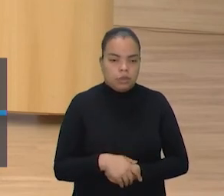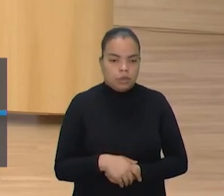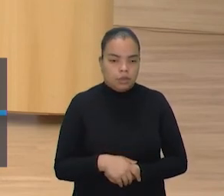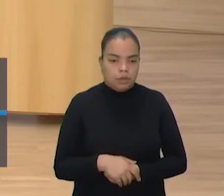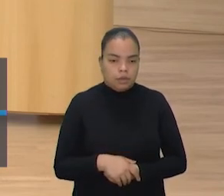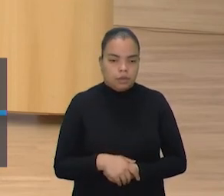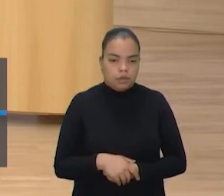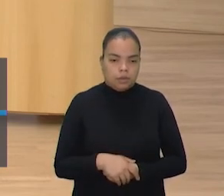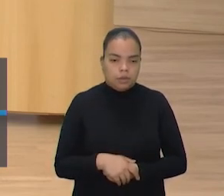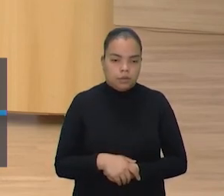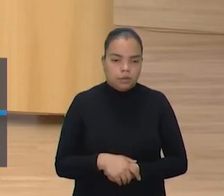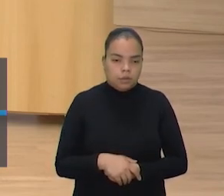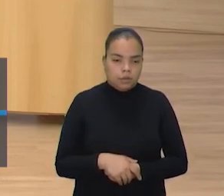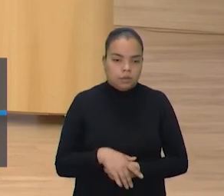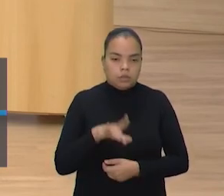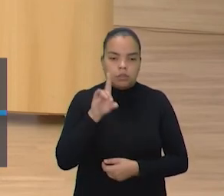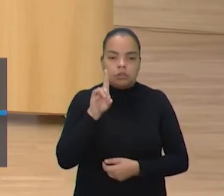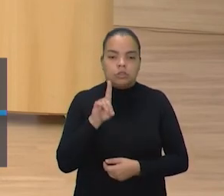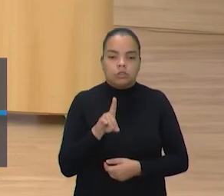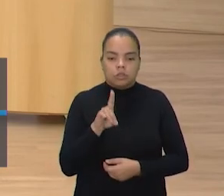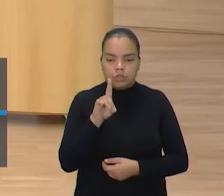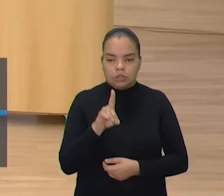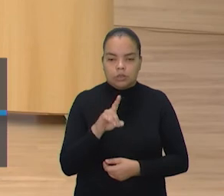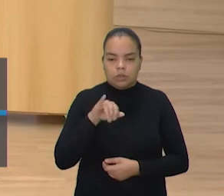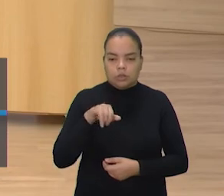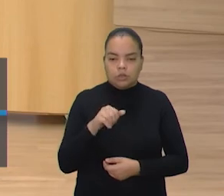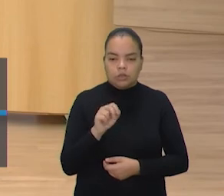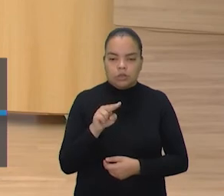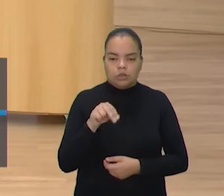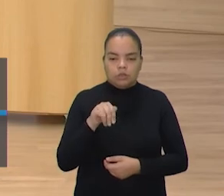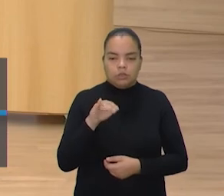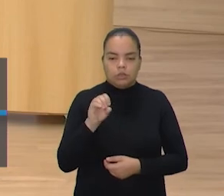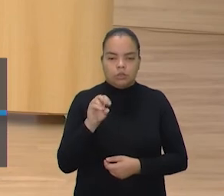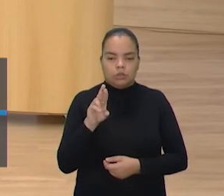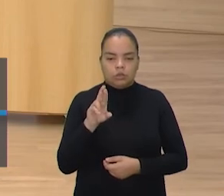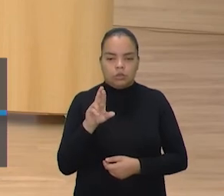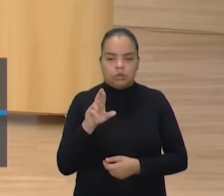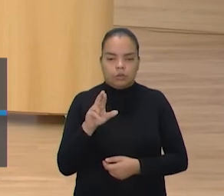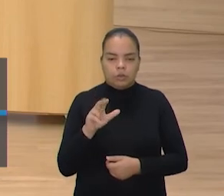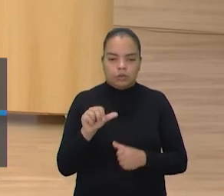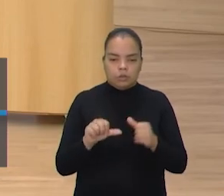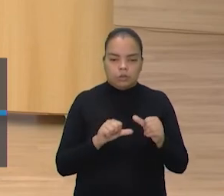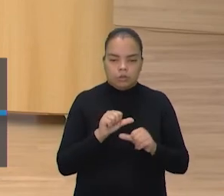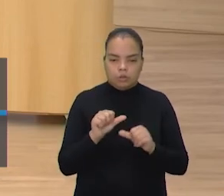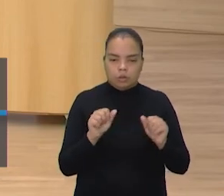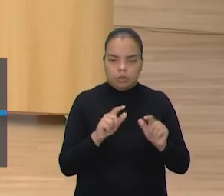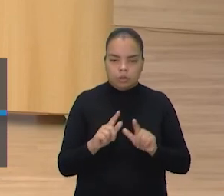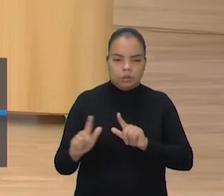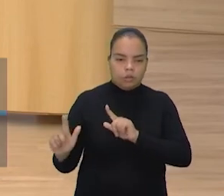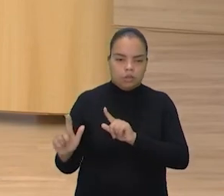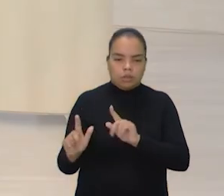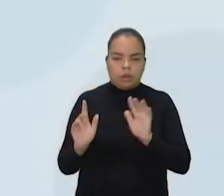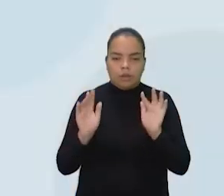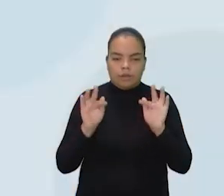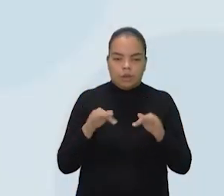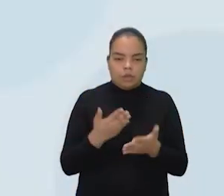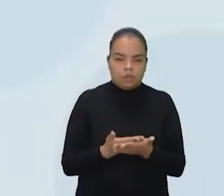slides, nosso diretor, o Juliano, vai trocar a tela para a gente, né? E a gente vai finalizar nossa